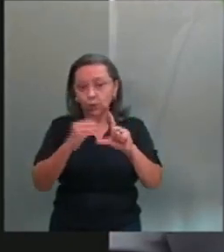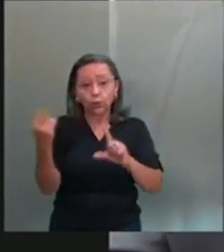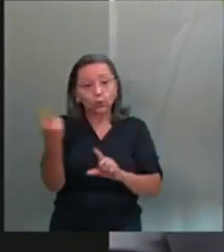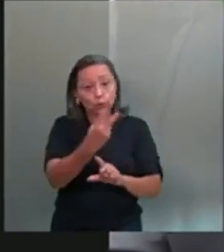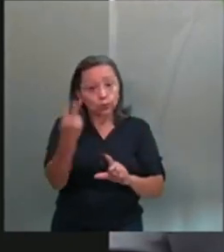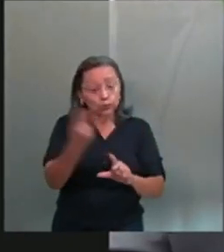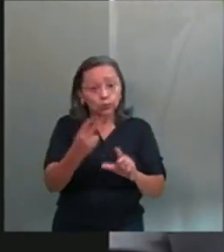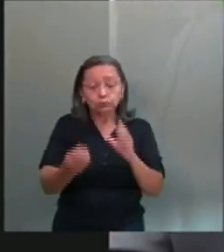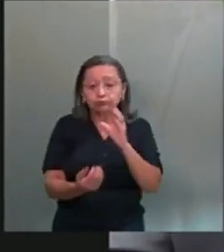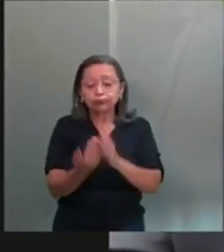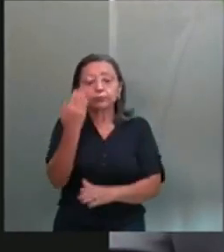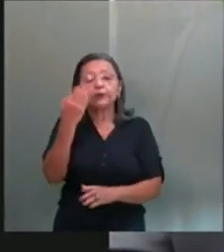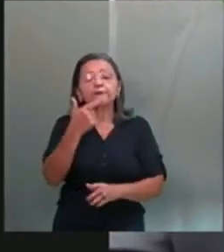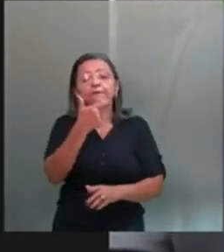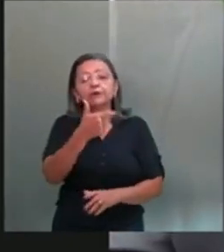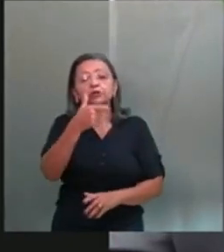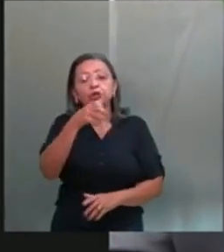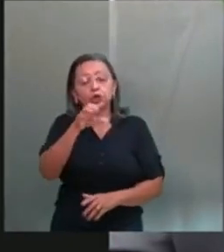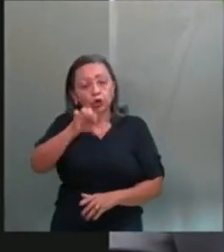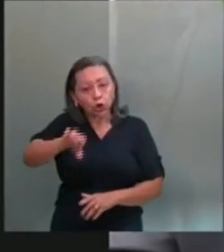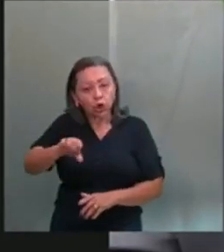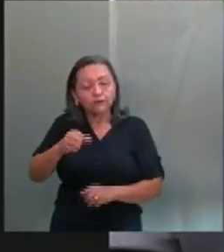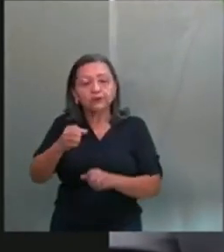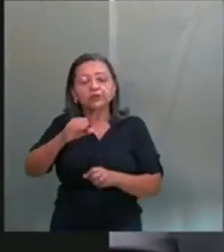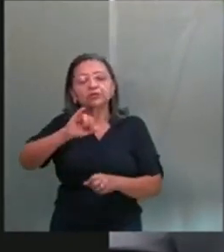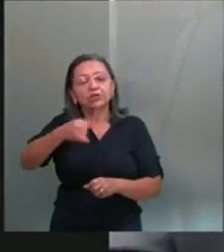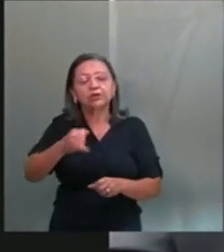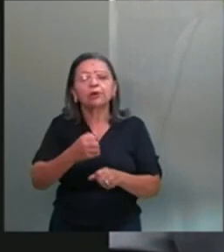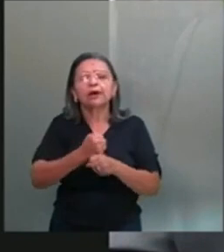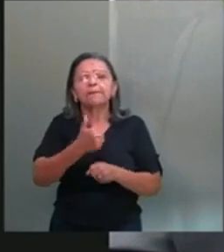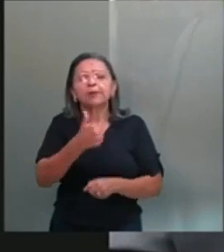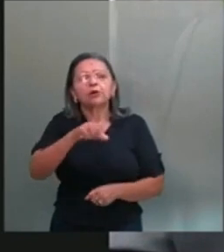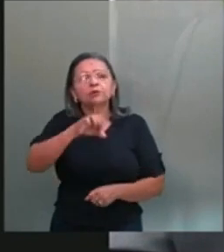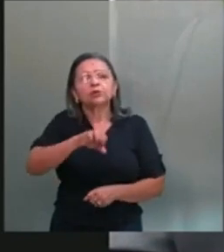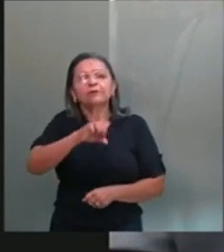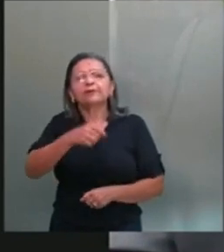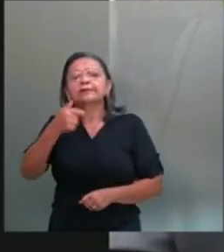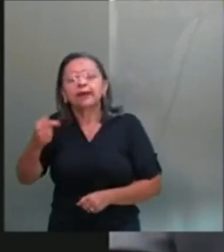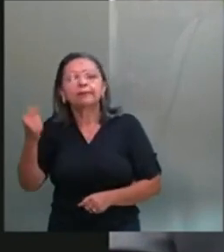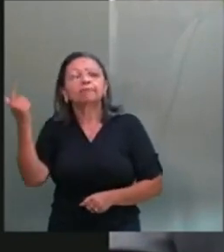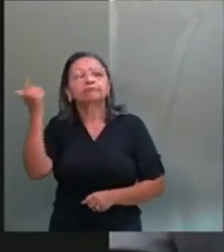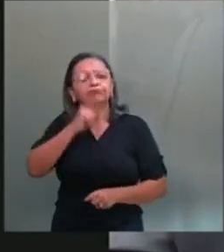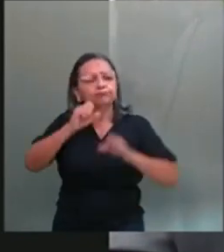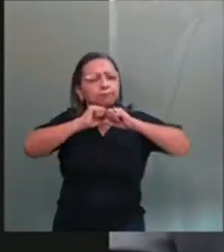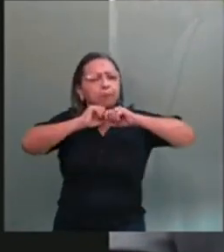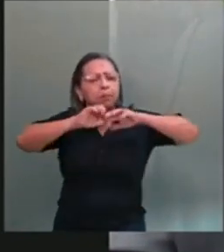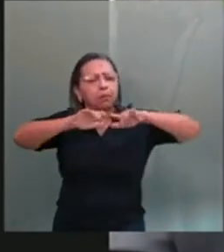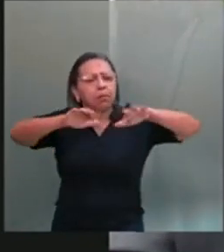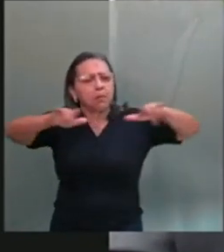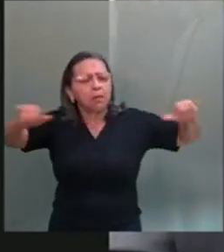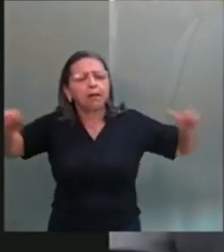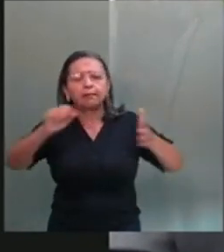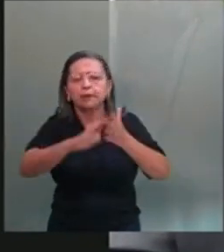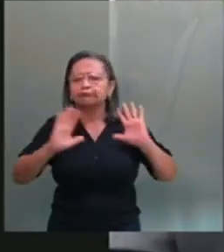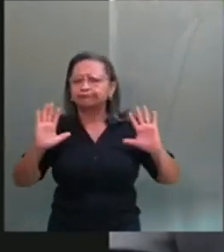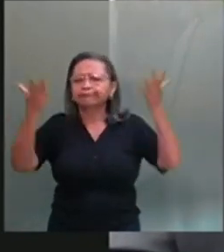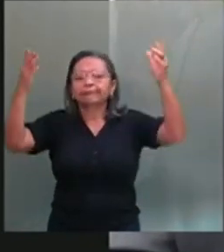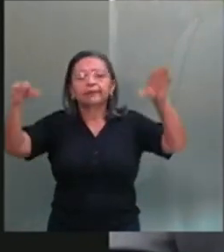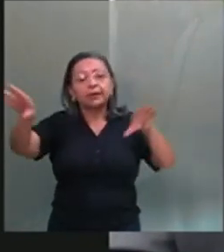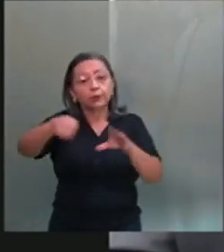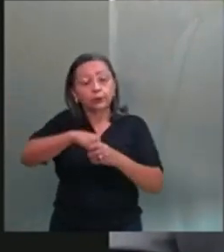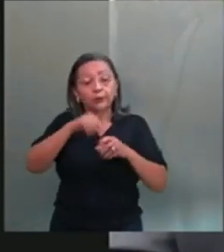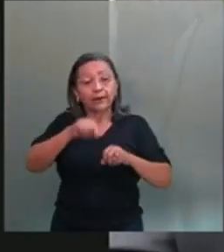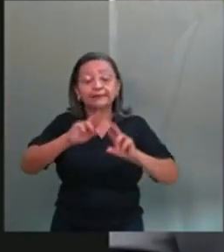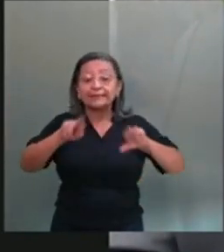em 29 de janeiro de 1997 ganharam ampla programação de atividades comemorativas, incluindo